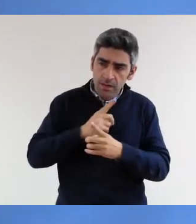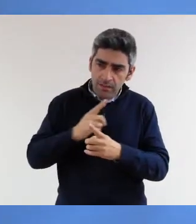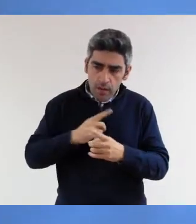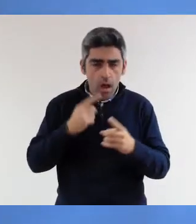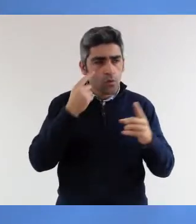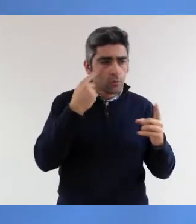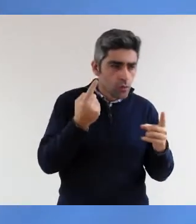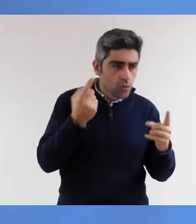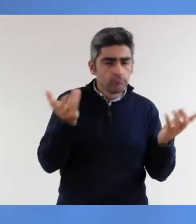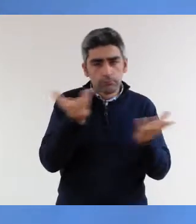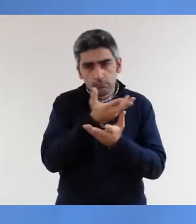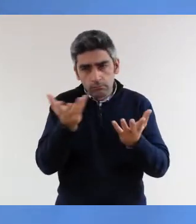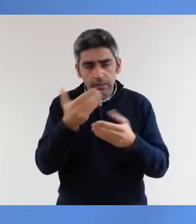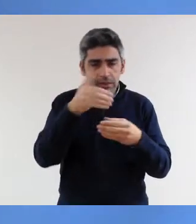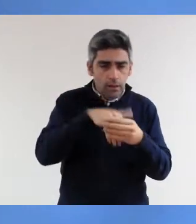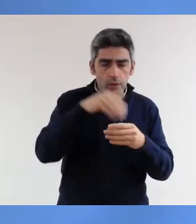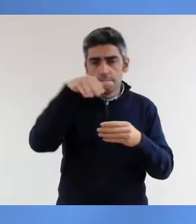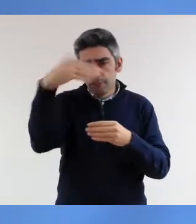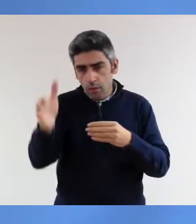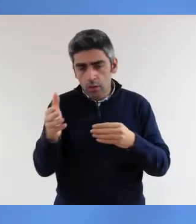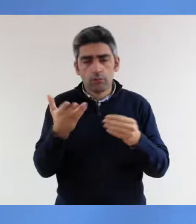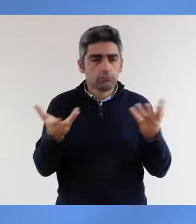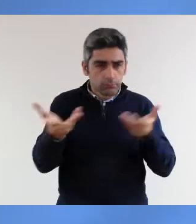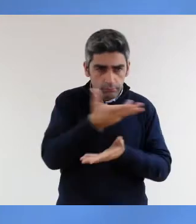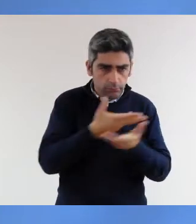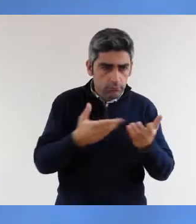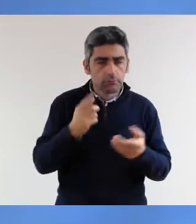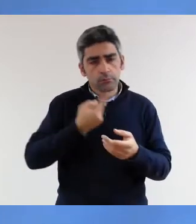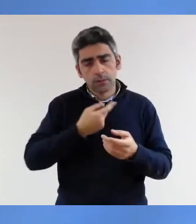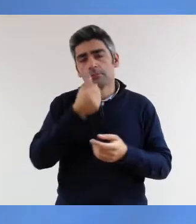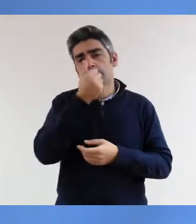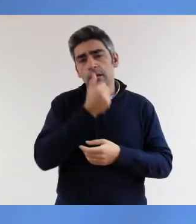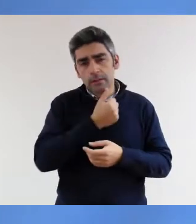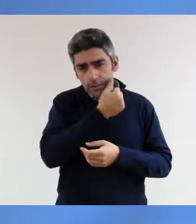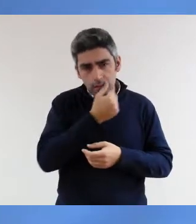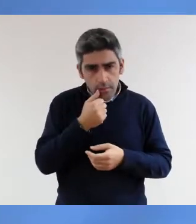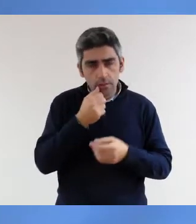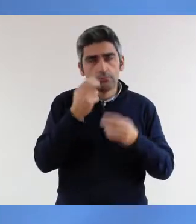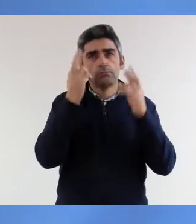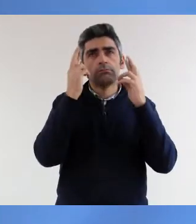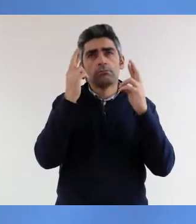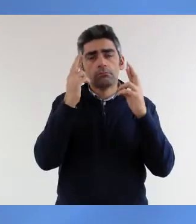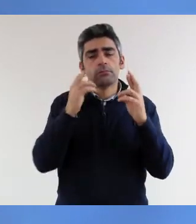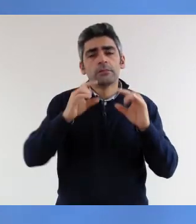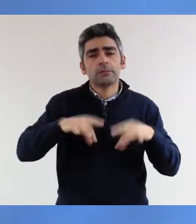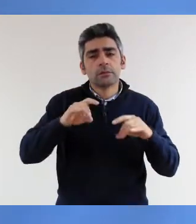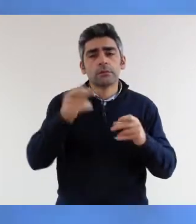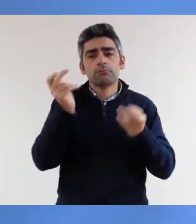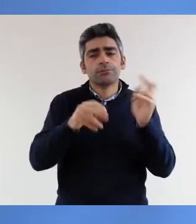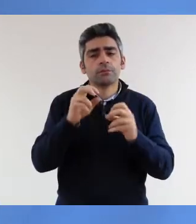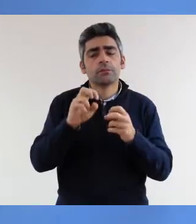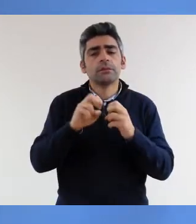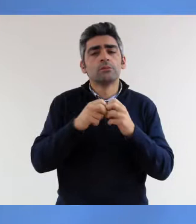regateados nos contactos com setores privados e públicos internos e externos como já disse com paciência